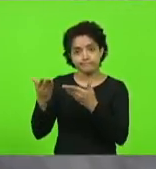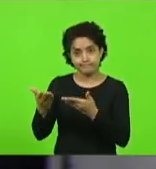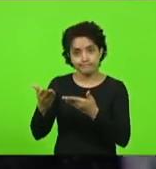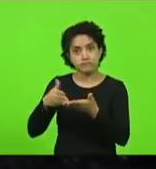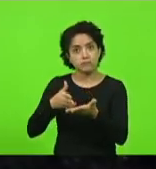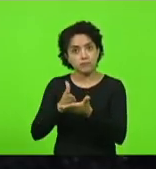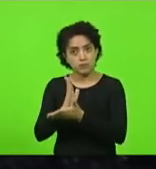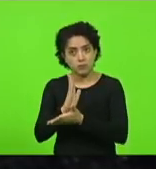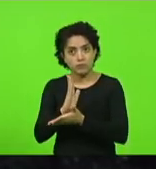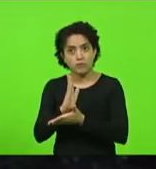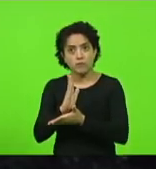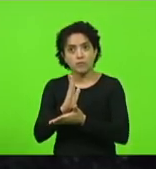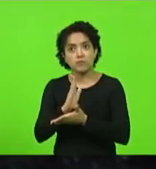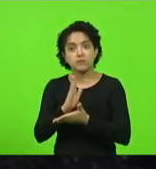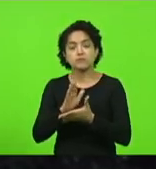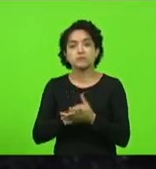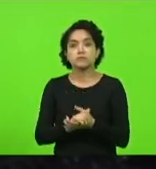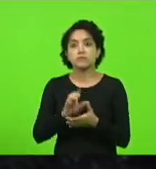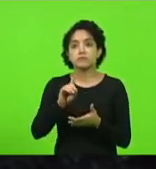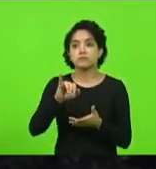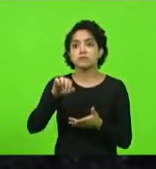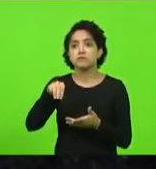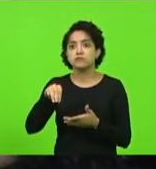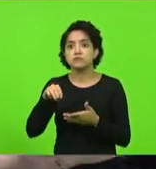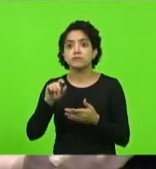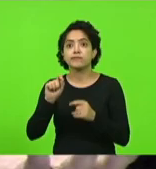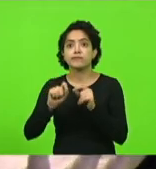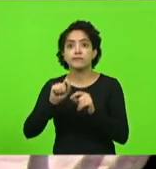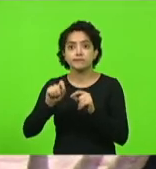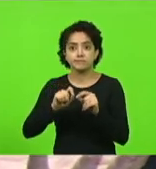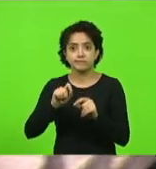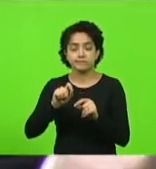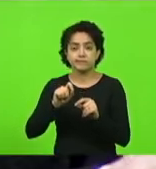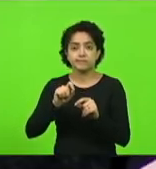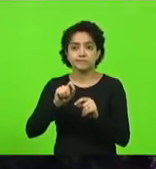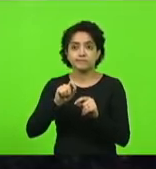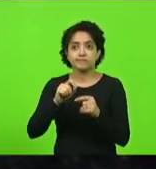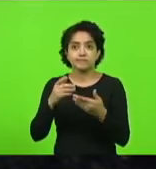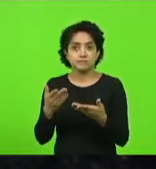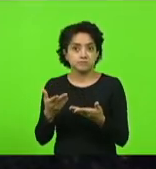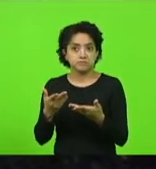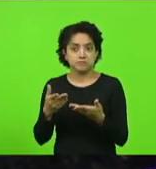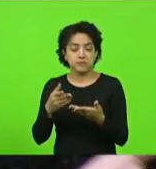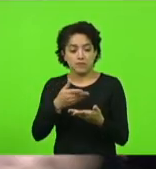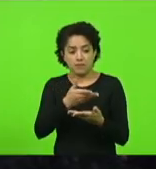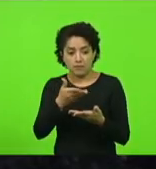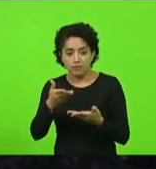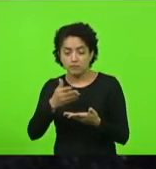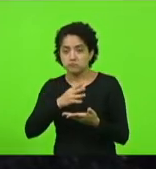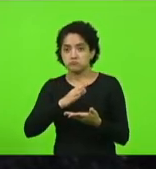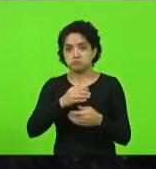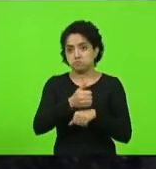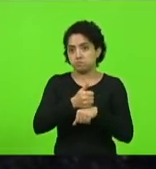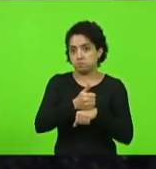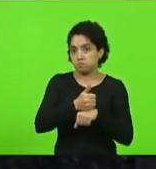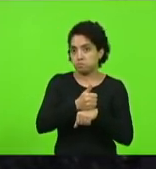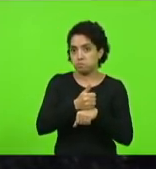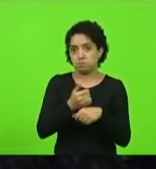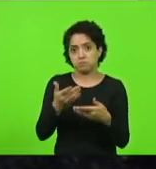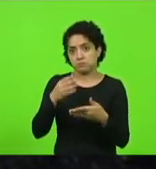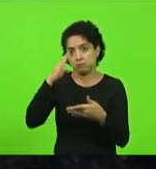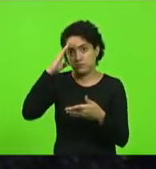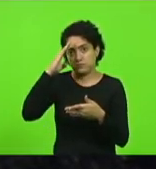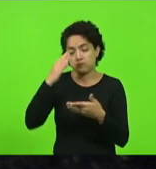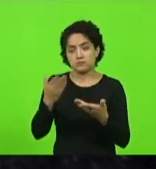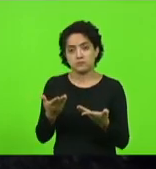lei, quem é que vai entrar com uma DIN? Não tem ninguém. Os praças não vão entrar contra a DIN, os oficiais não vão entrar contra